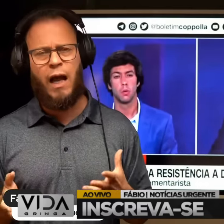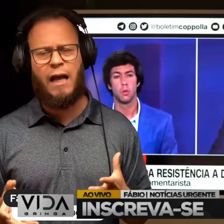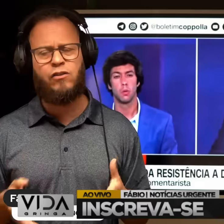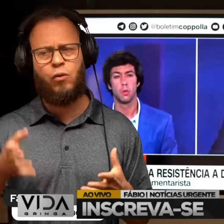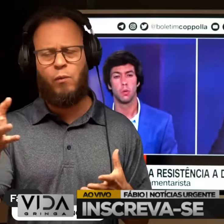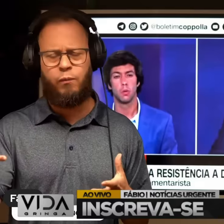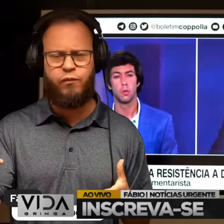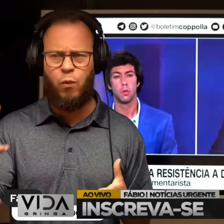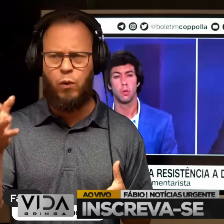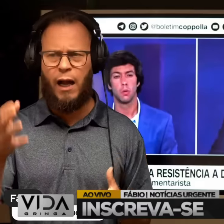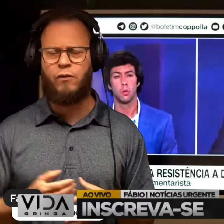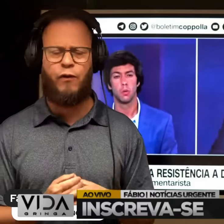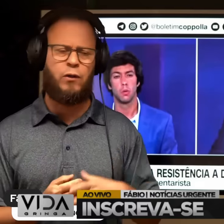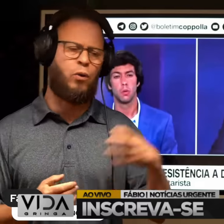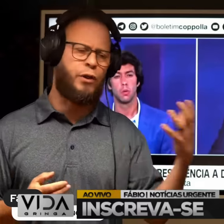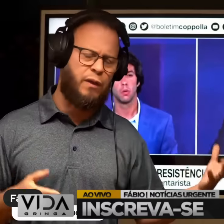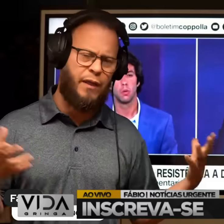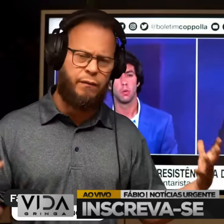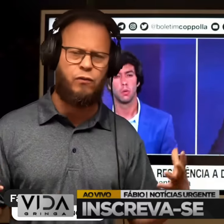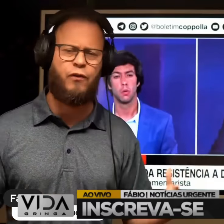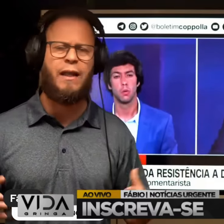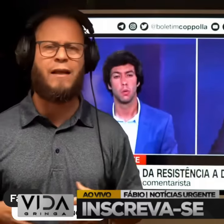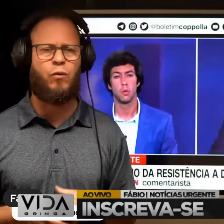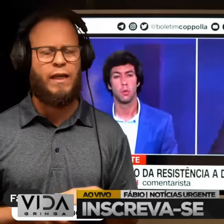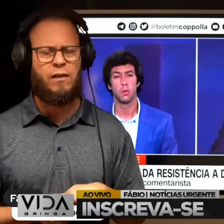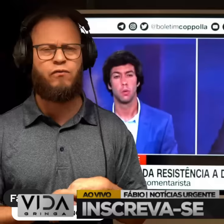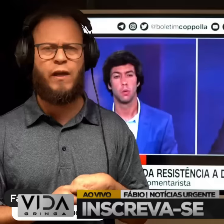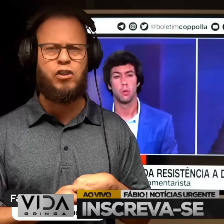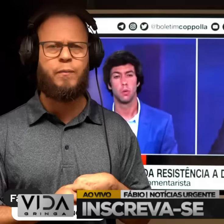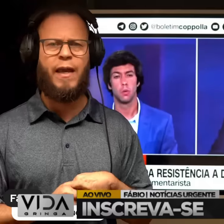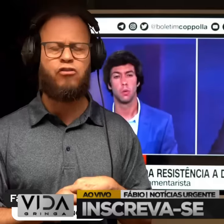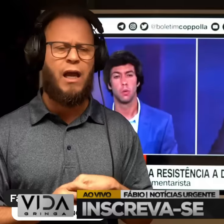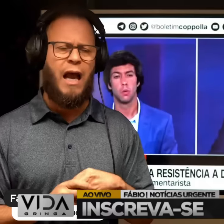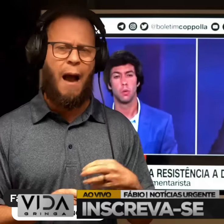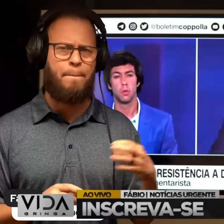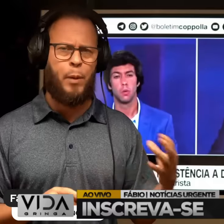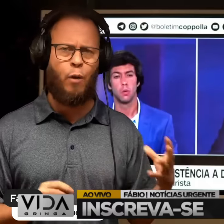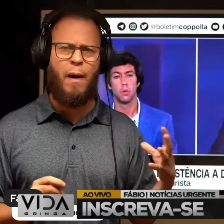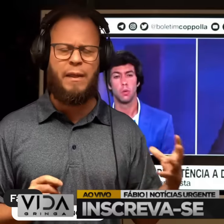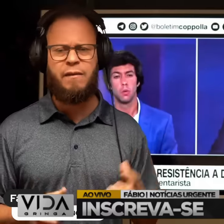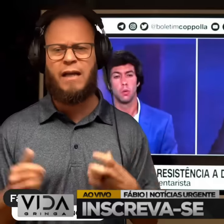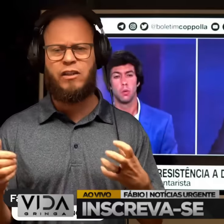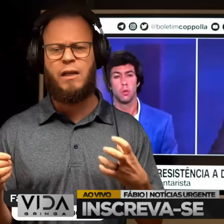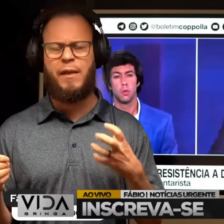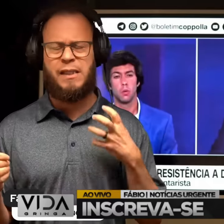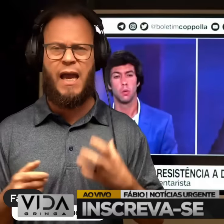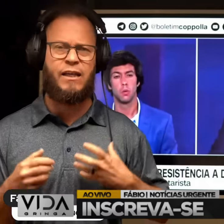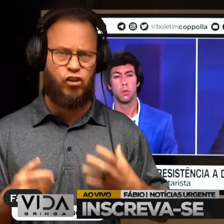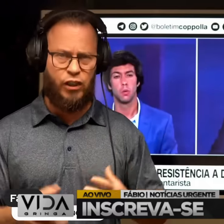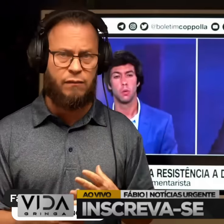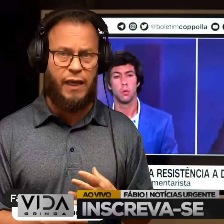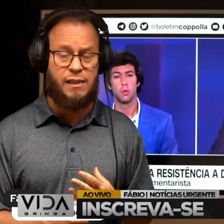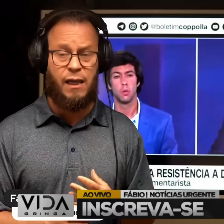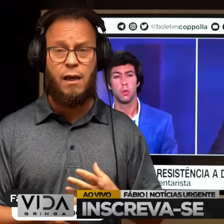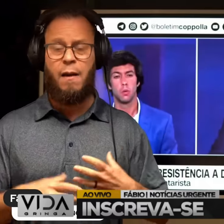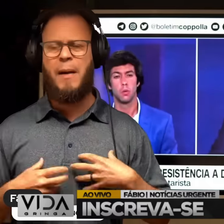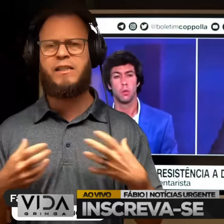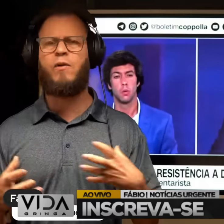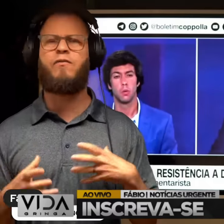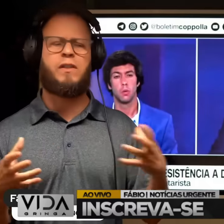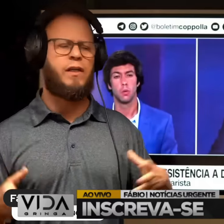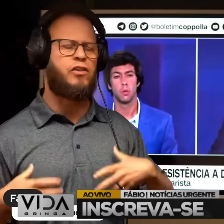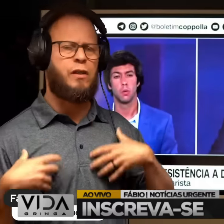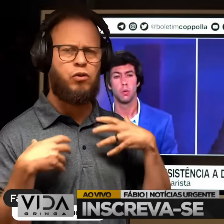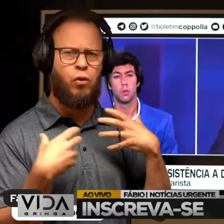no caso, como o Caio falou, e eu também tenho falado, infelizmente, a probabilidade dele passar é gigantesca, mas